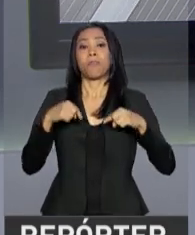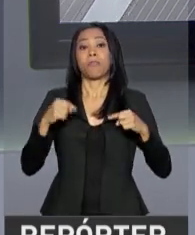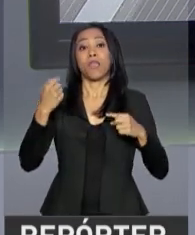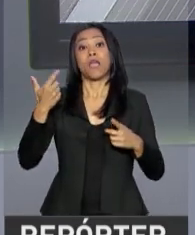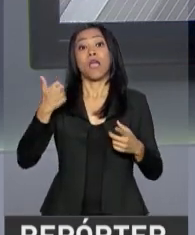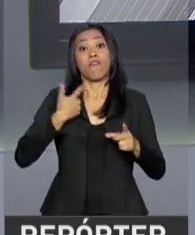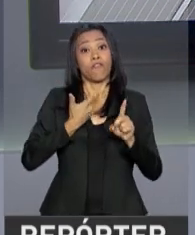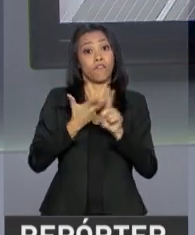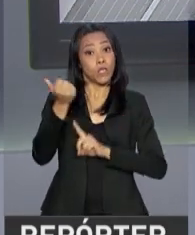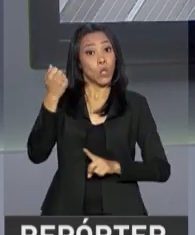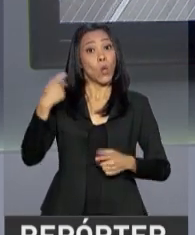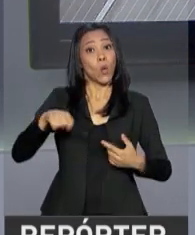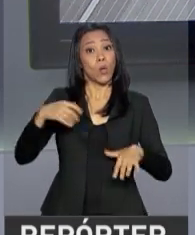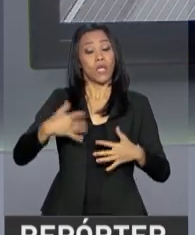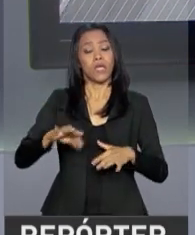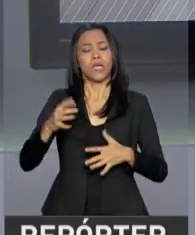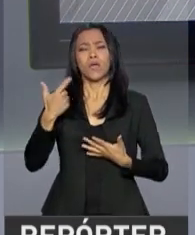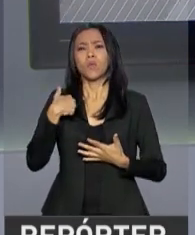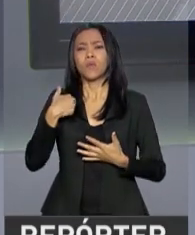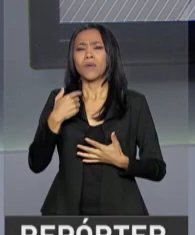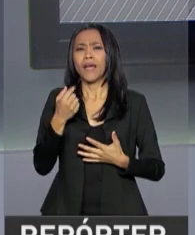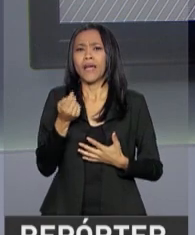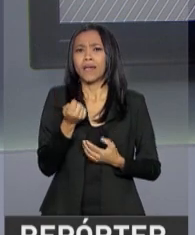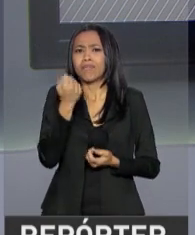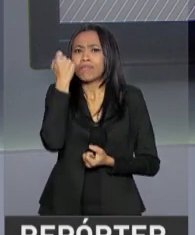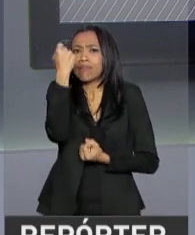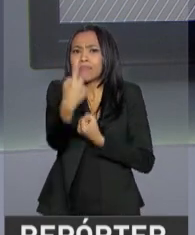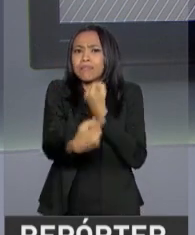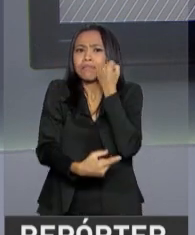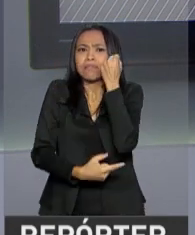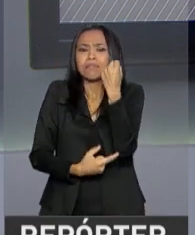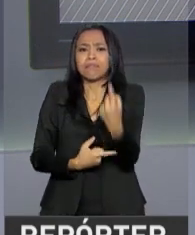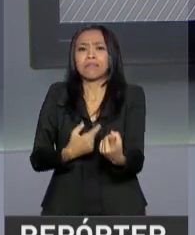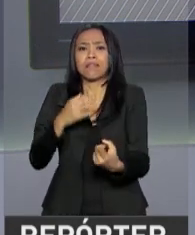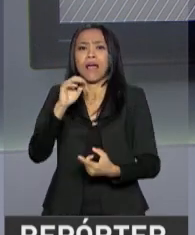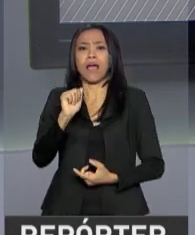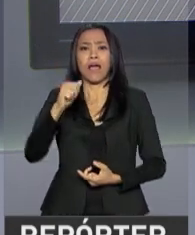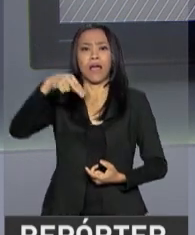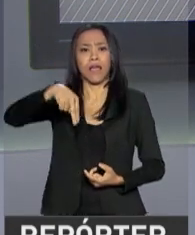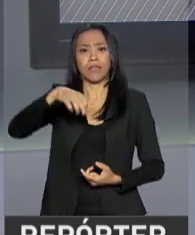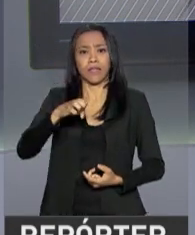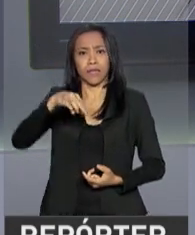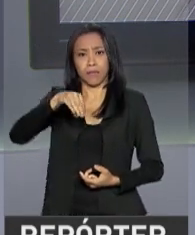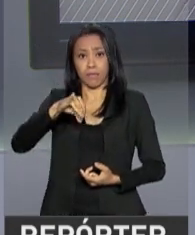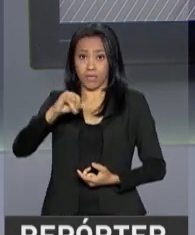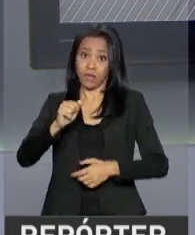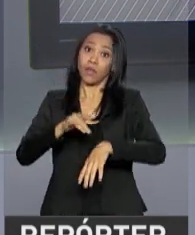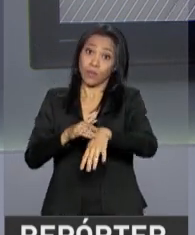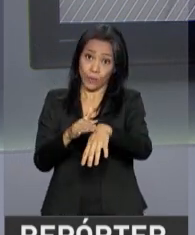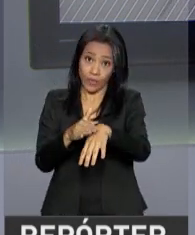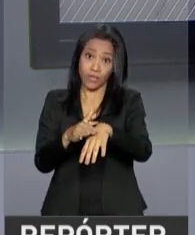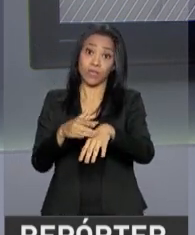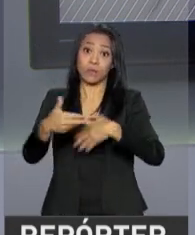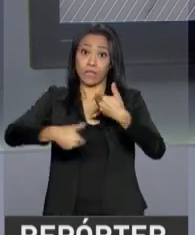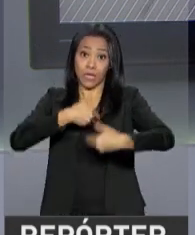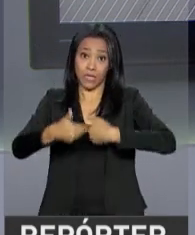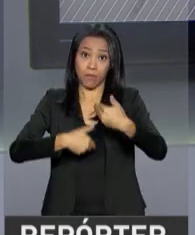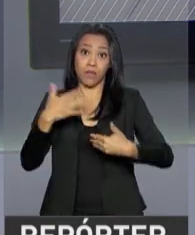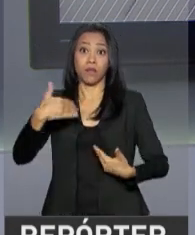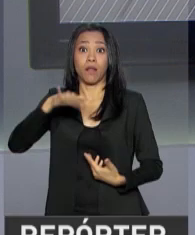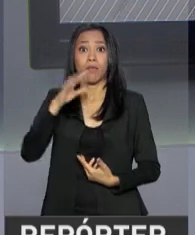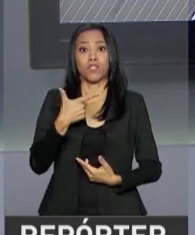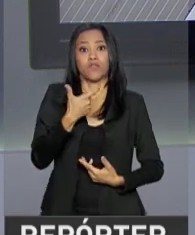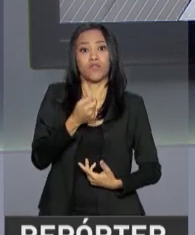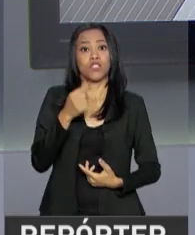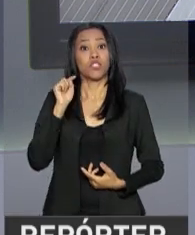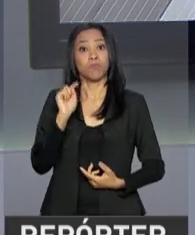convivem com um tipo raro de anemia a patente do único medicamento disponível para o tratamento da doença e que custava mais de 20